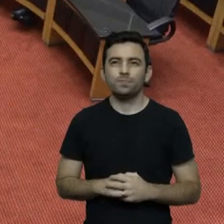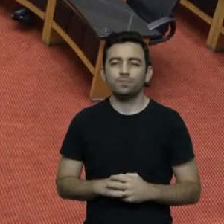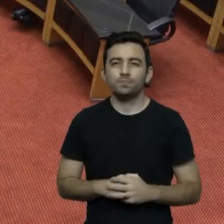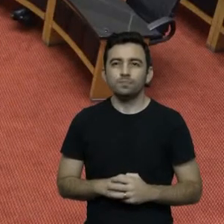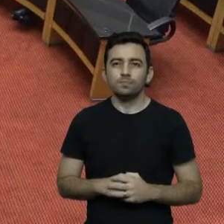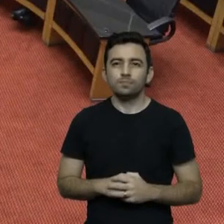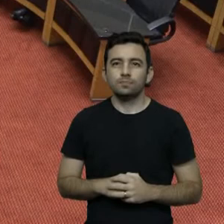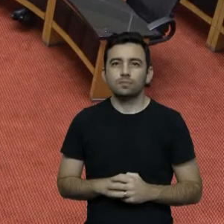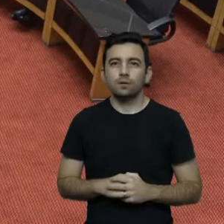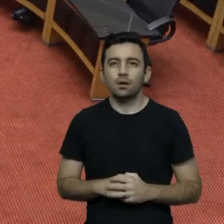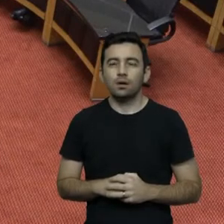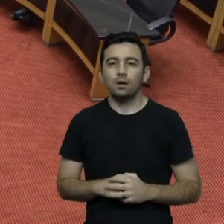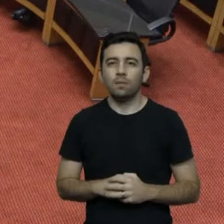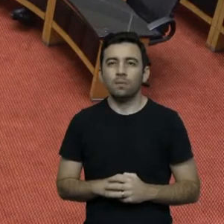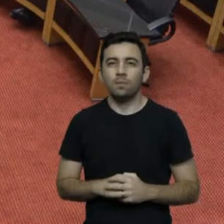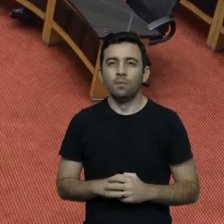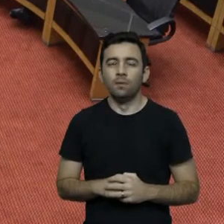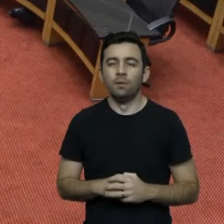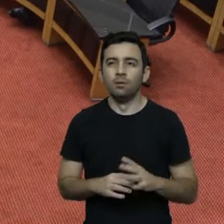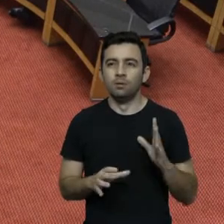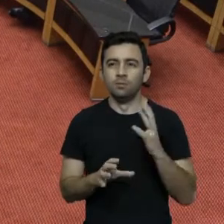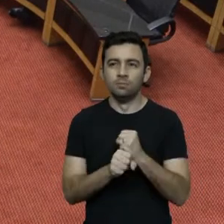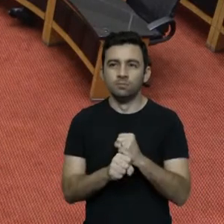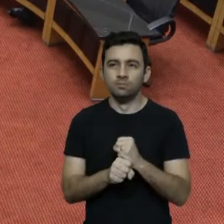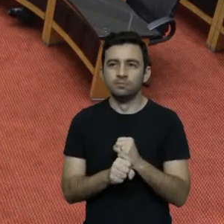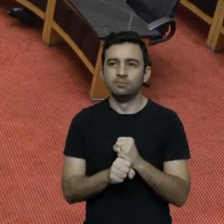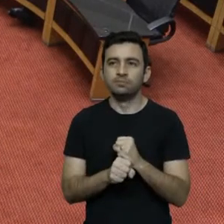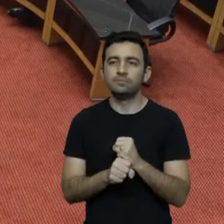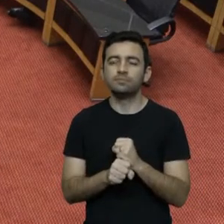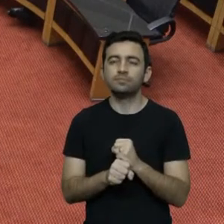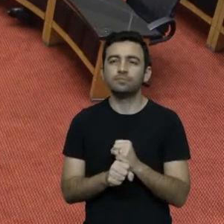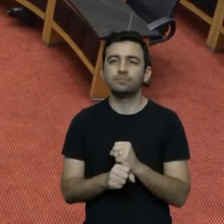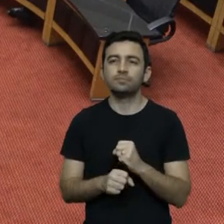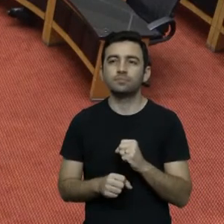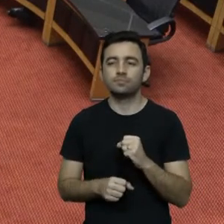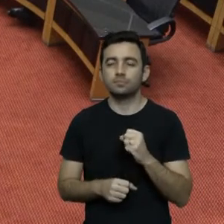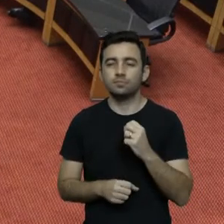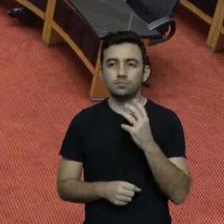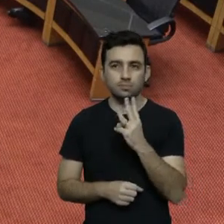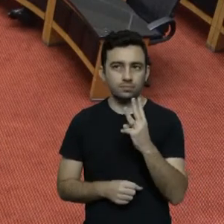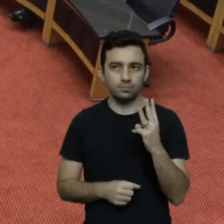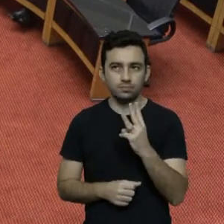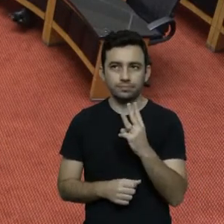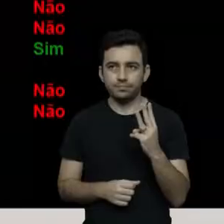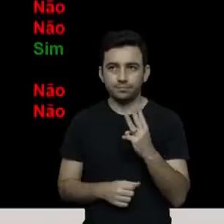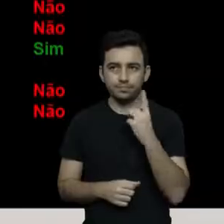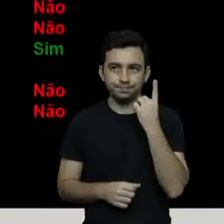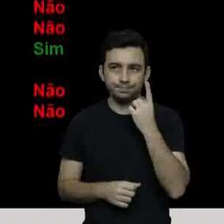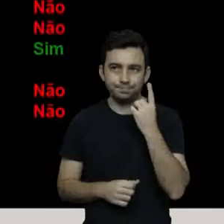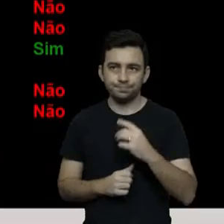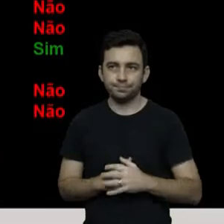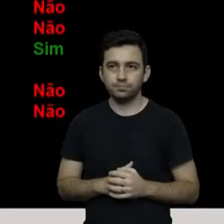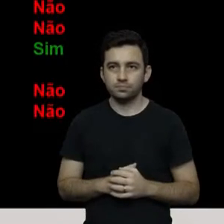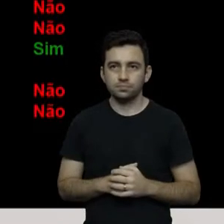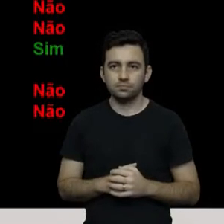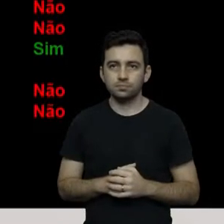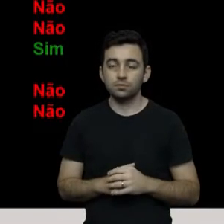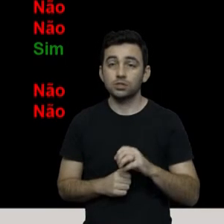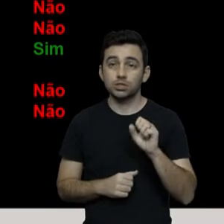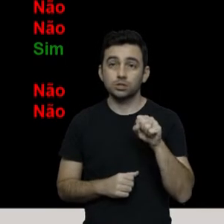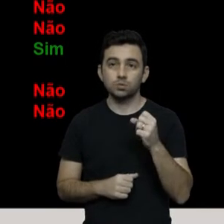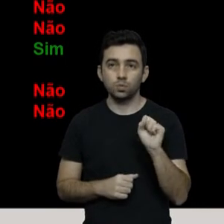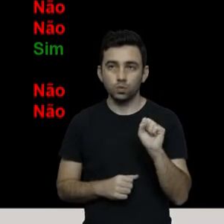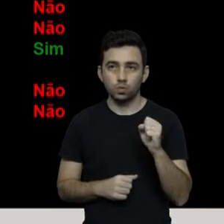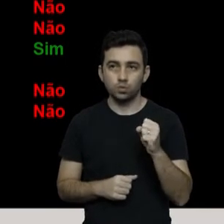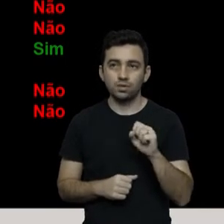e podemos escolher podemos escolher o resultado votaram senhores 33 deputados votos sim oito